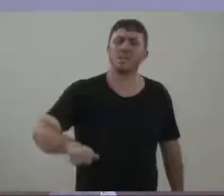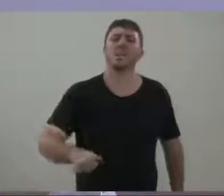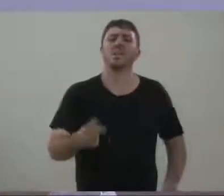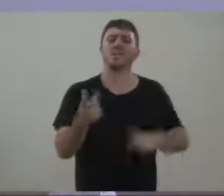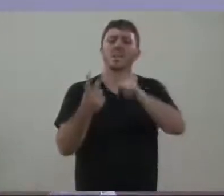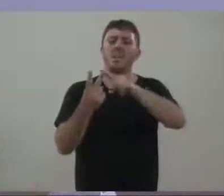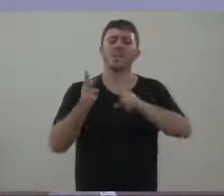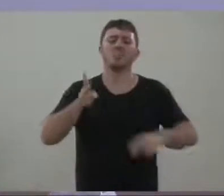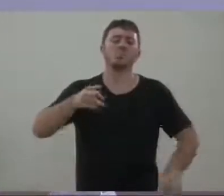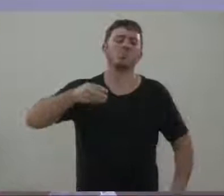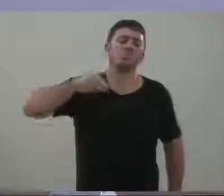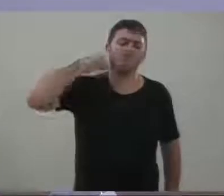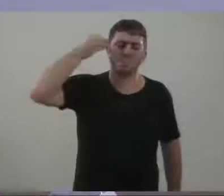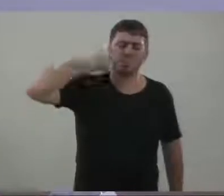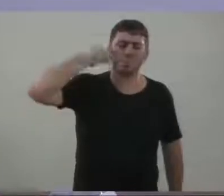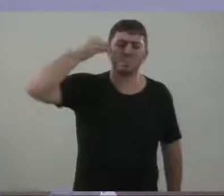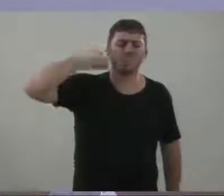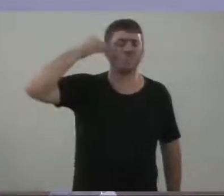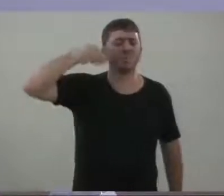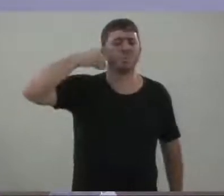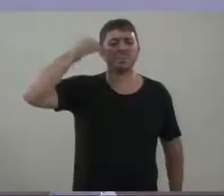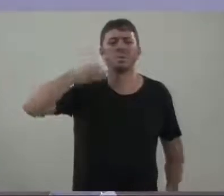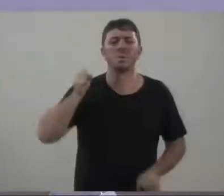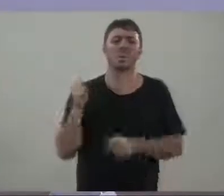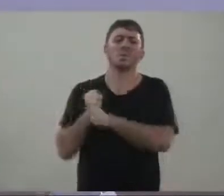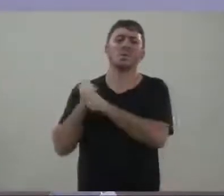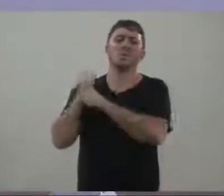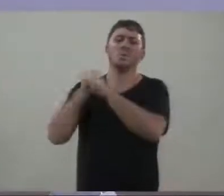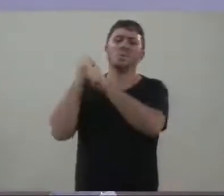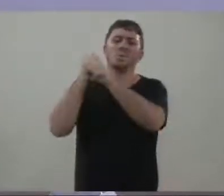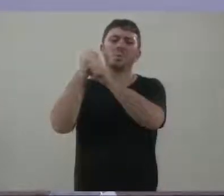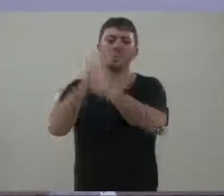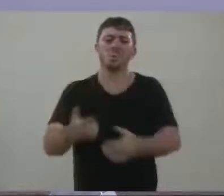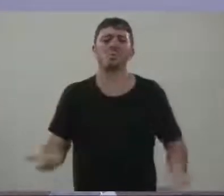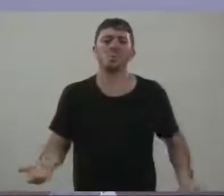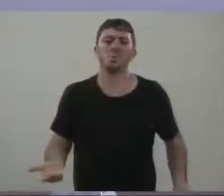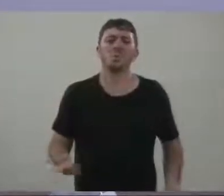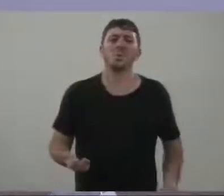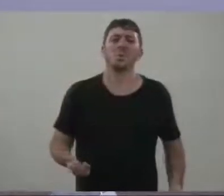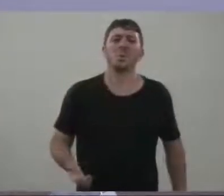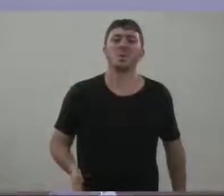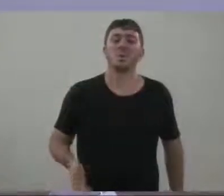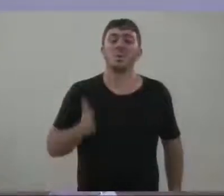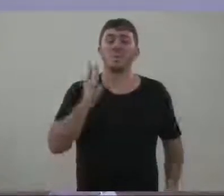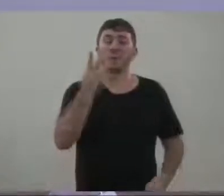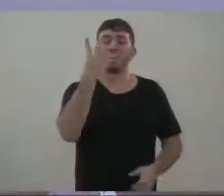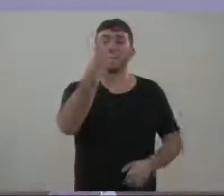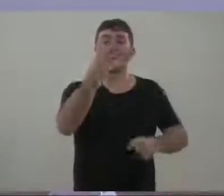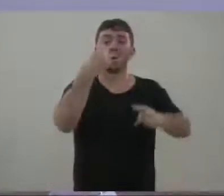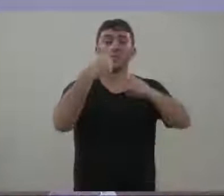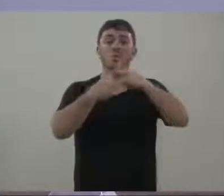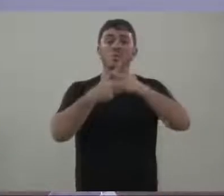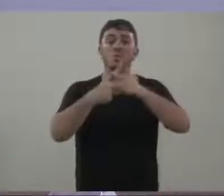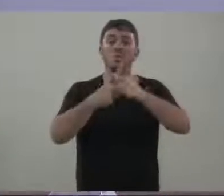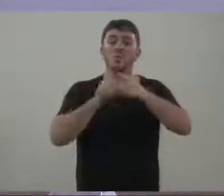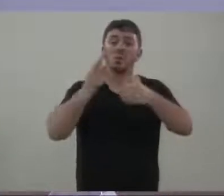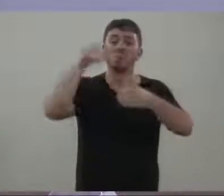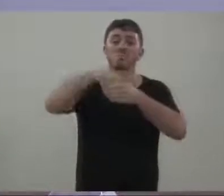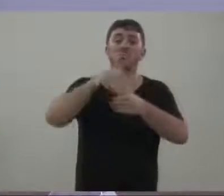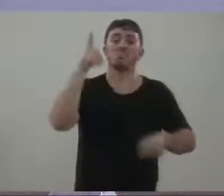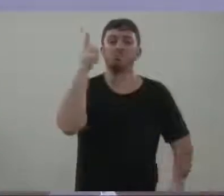Ana Genesini com uma experiência indiscutível, exemplar, por 4 mandatos. 4 mandatos, não é um